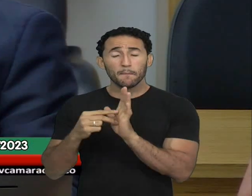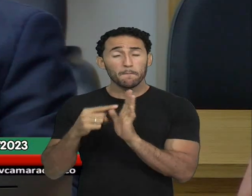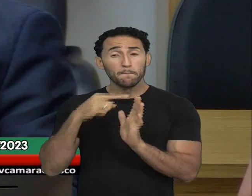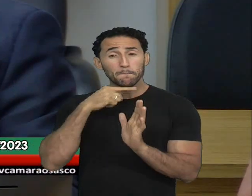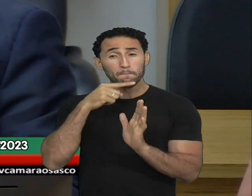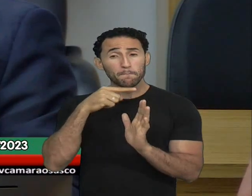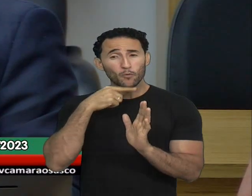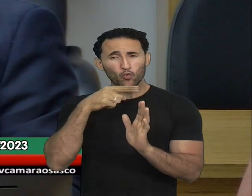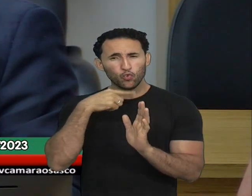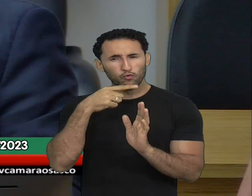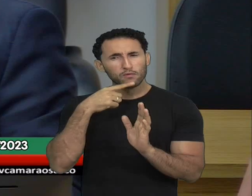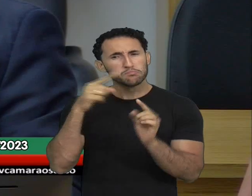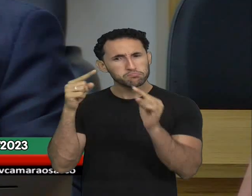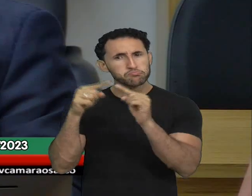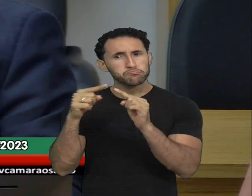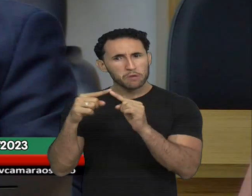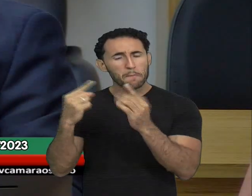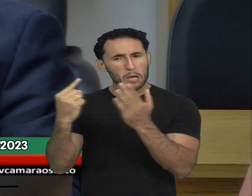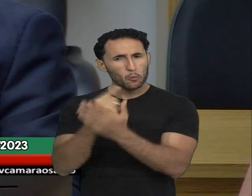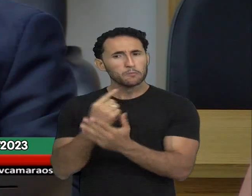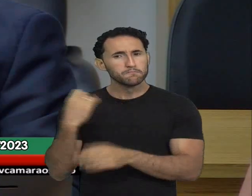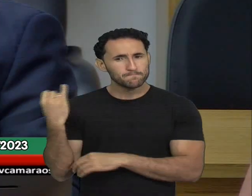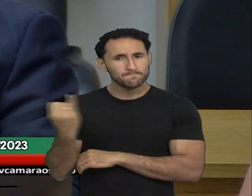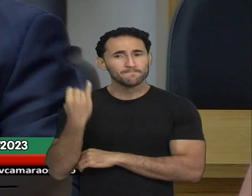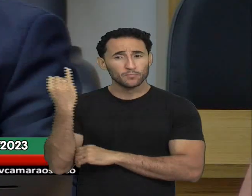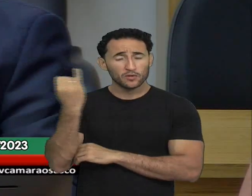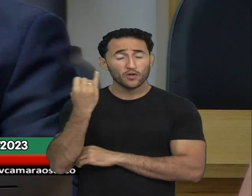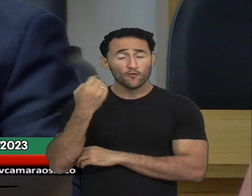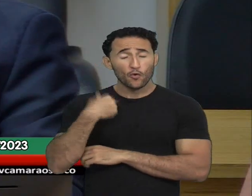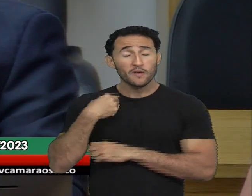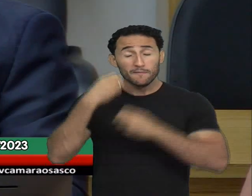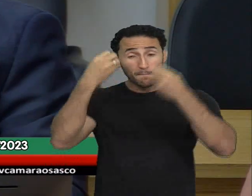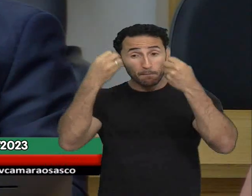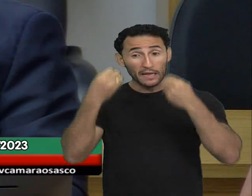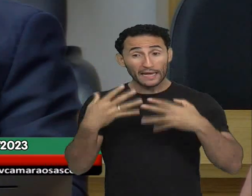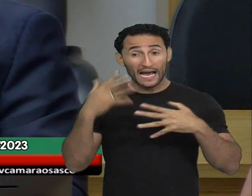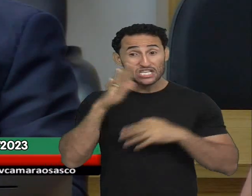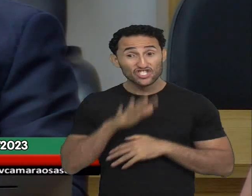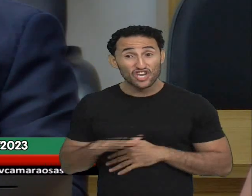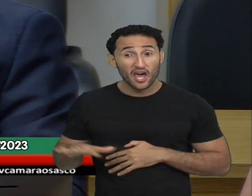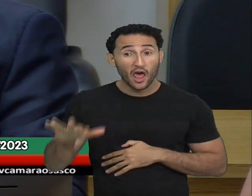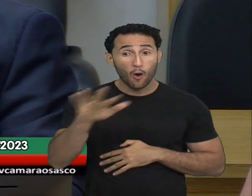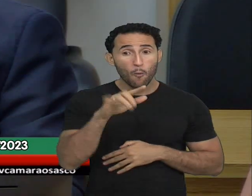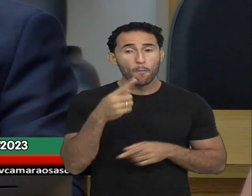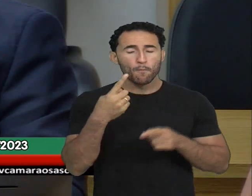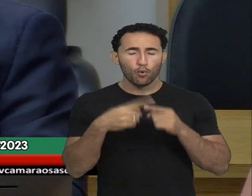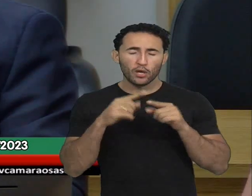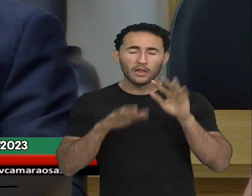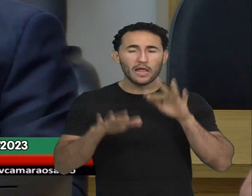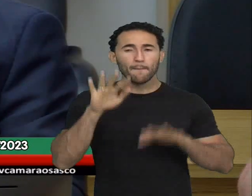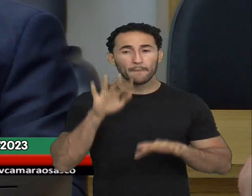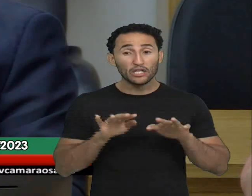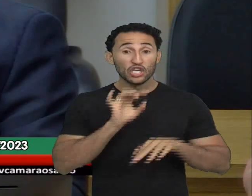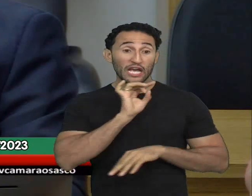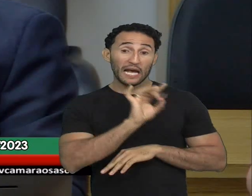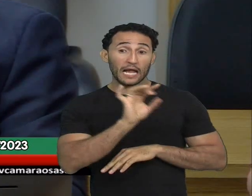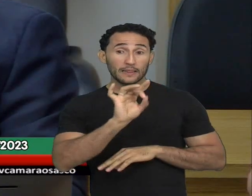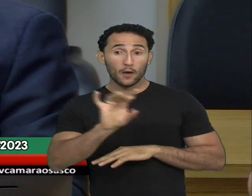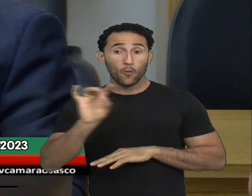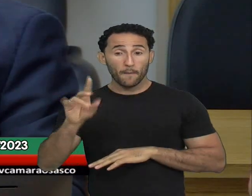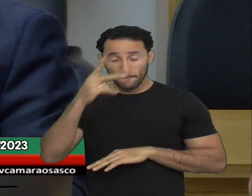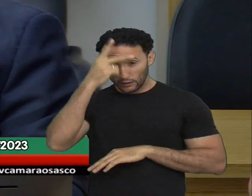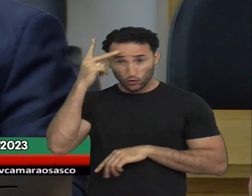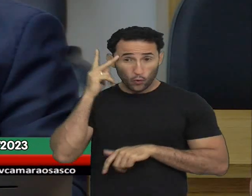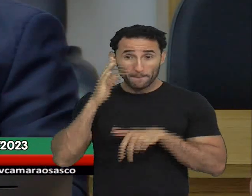e isso tudo eu vou falar de uma maneira bem genérica, porque cada paciente tem que ser visto como